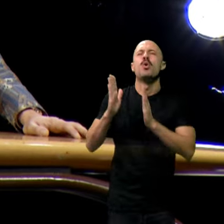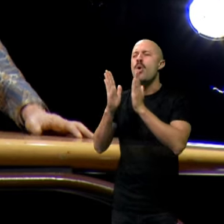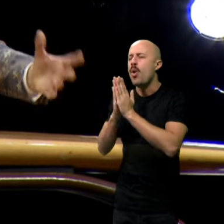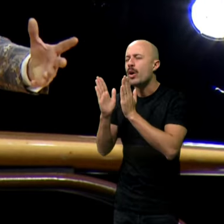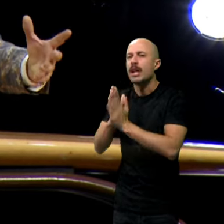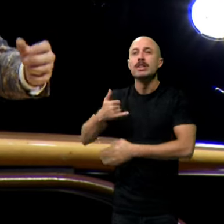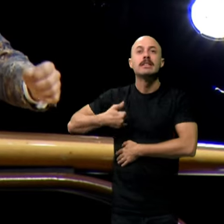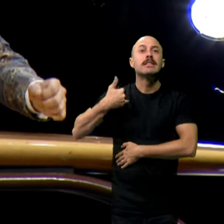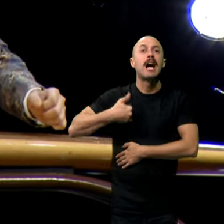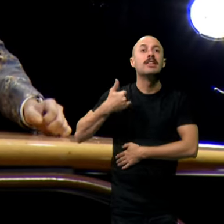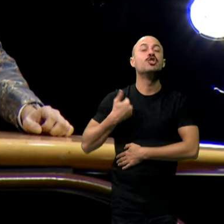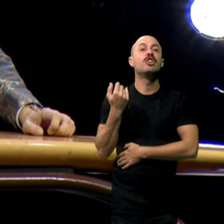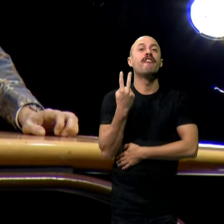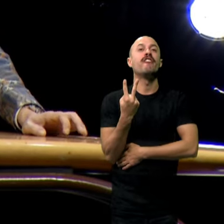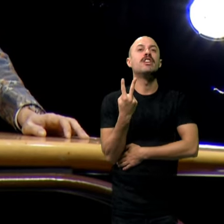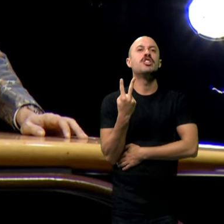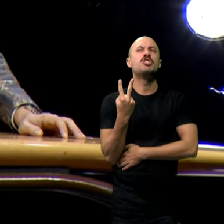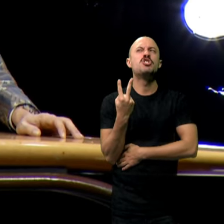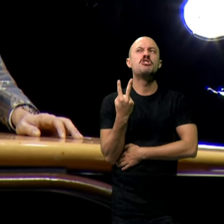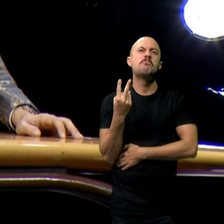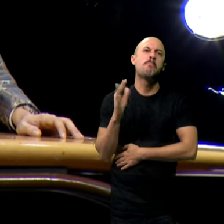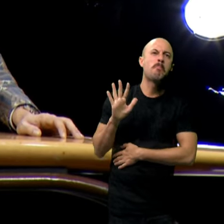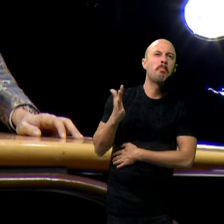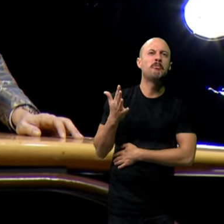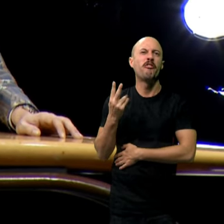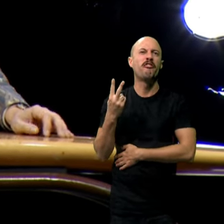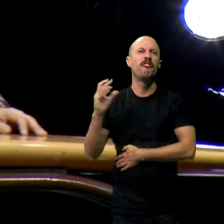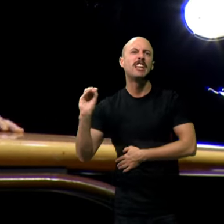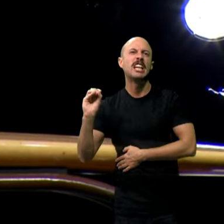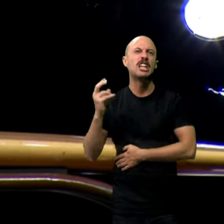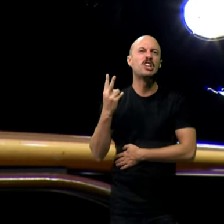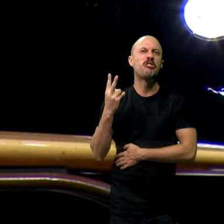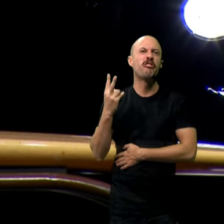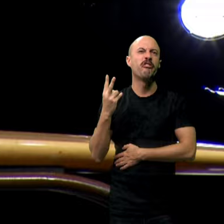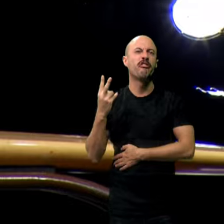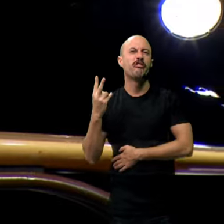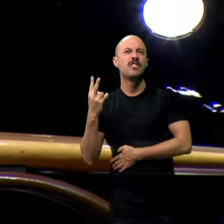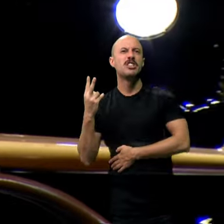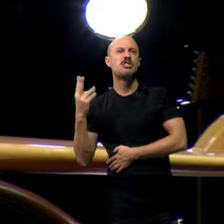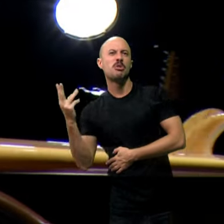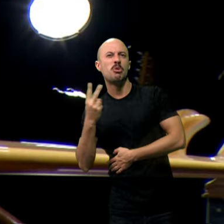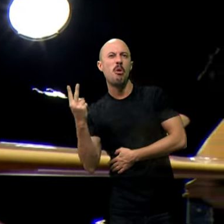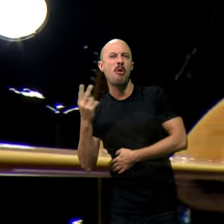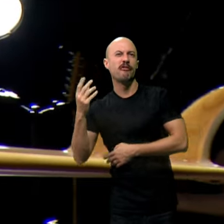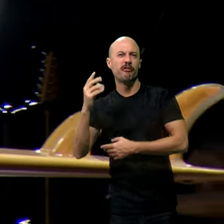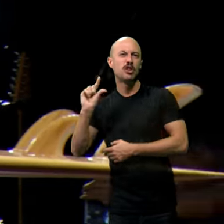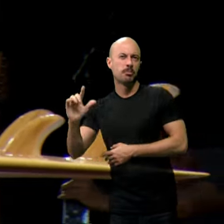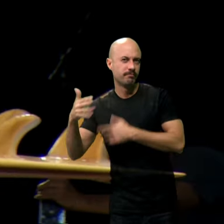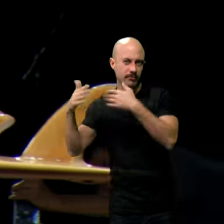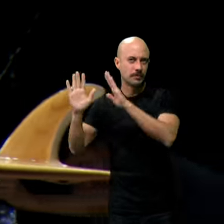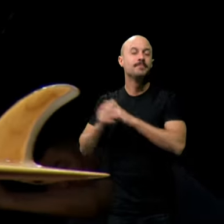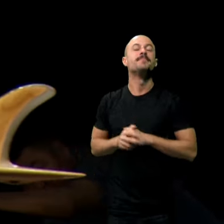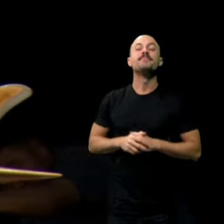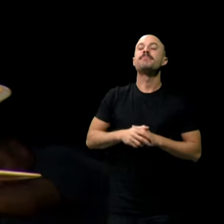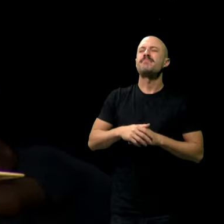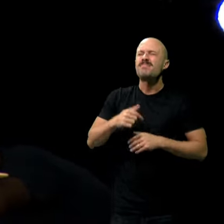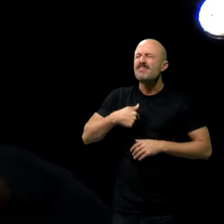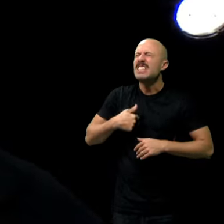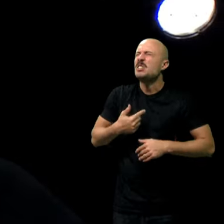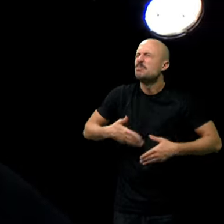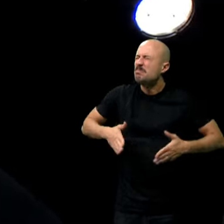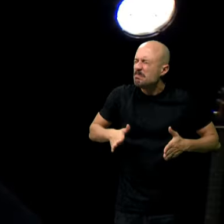idade, eu estava envergonhado, pastor. Eu sentia vergonha. Na minha casa nós tínhamos